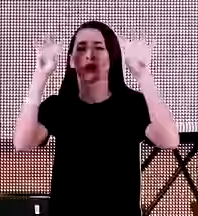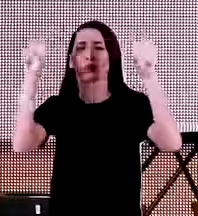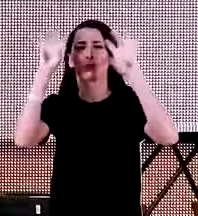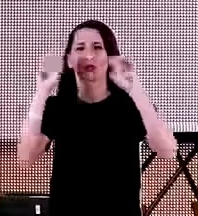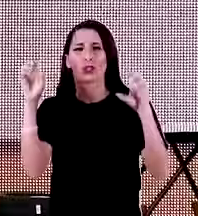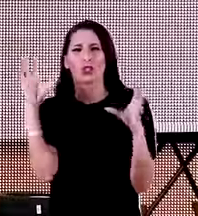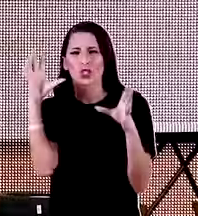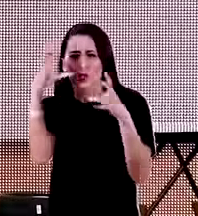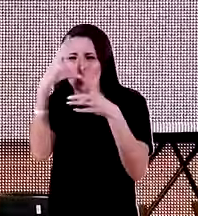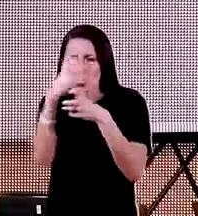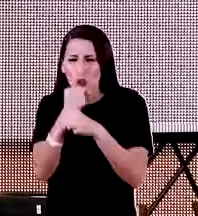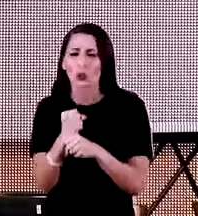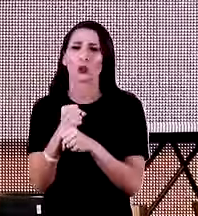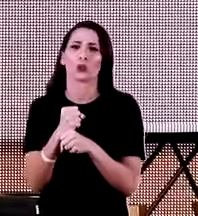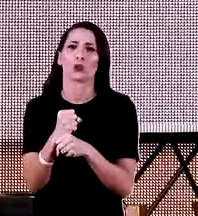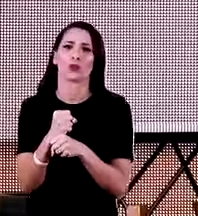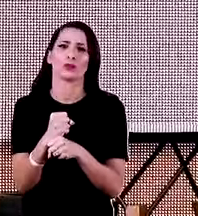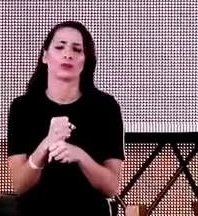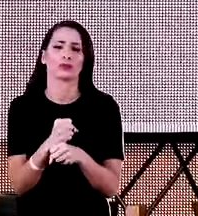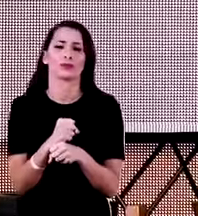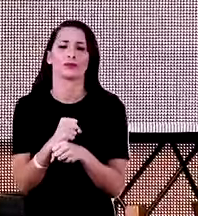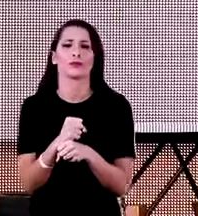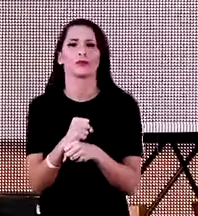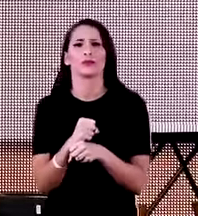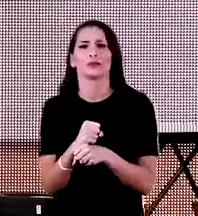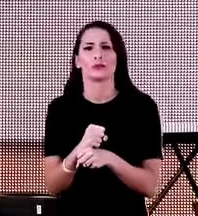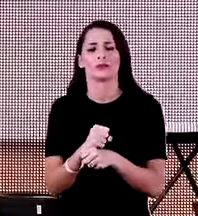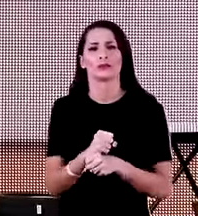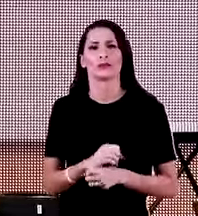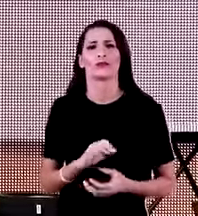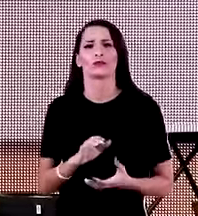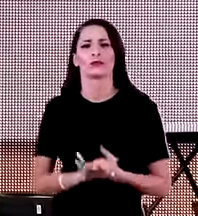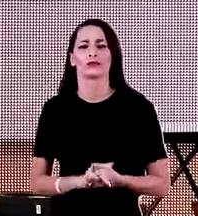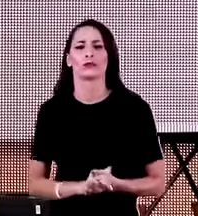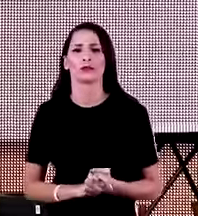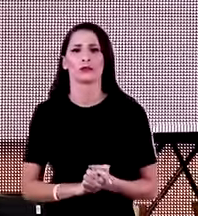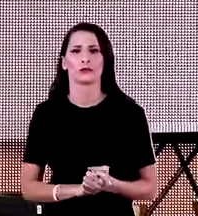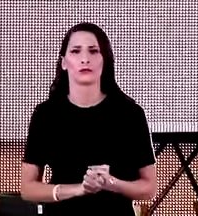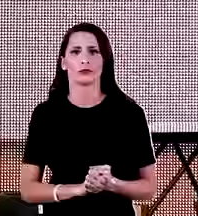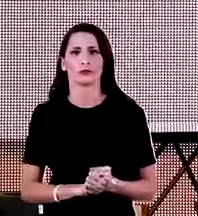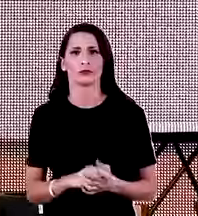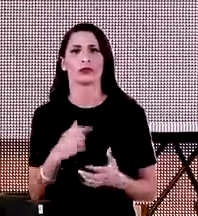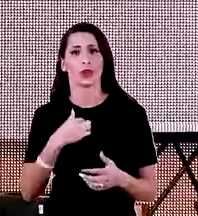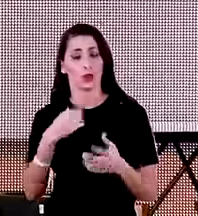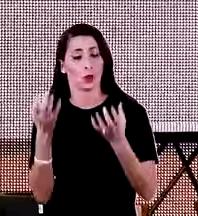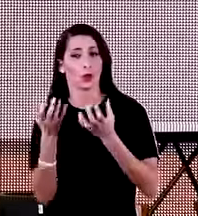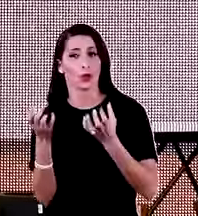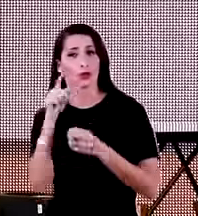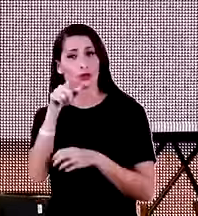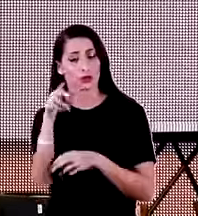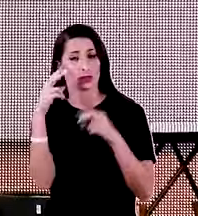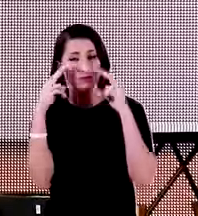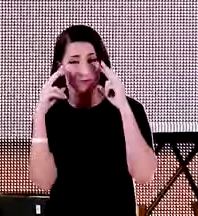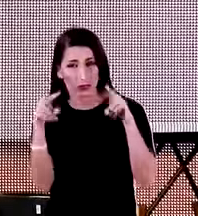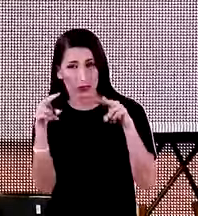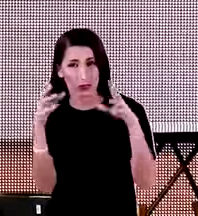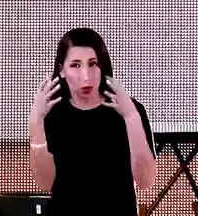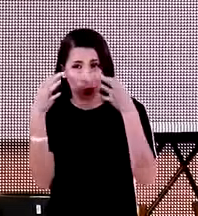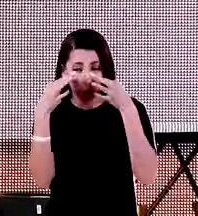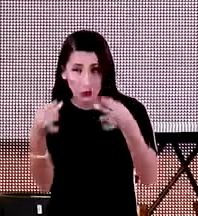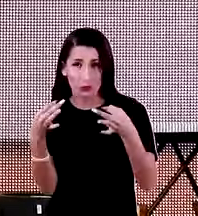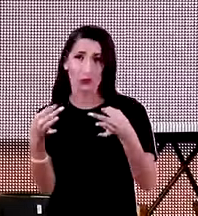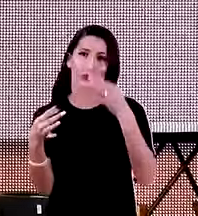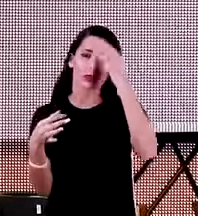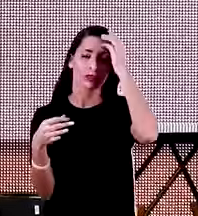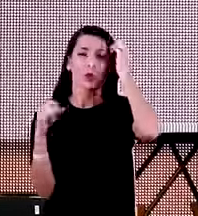vocês olhassem só para cá agora, gente. Por favor, eu sei que vai ter algumas movimentações aqui. Eu queria que vocês não prestassem não, por favor, pelo amor de Jesus. Eu comecei a pregar.